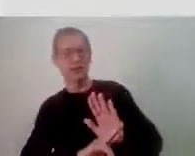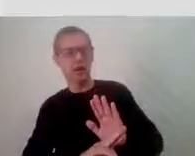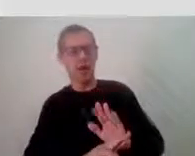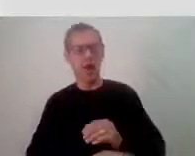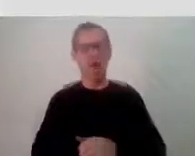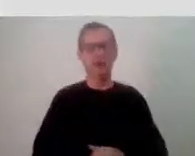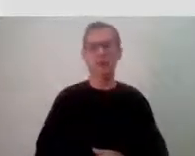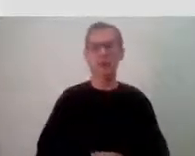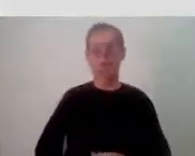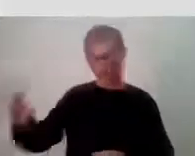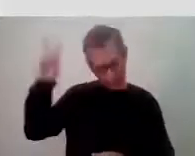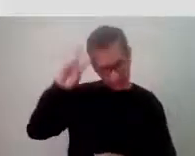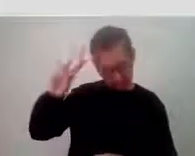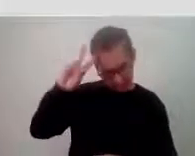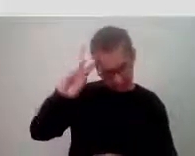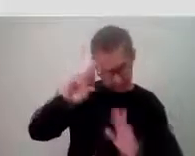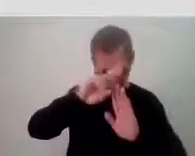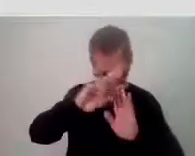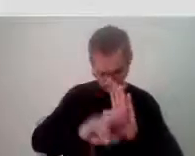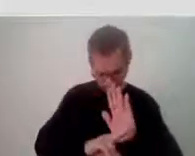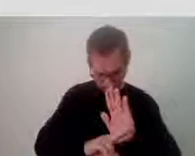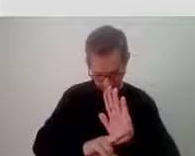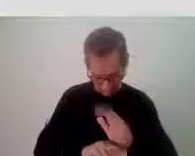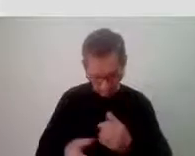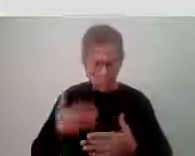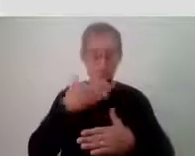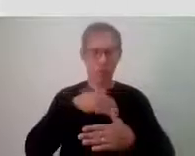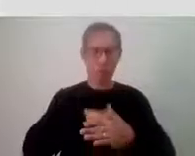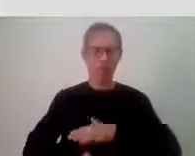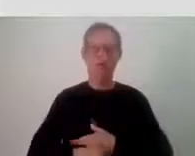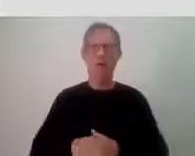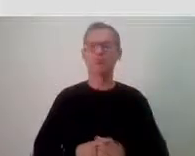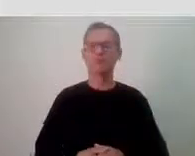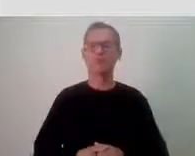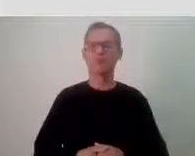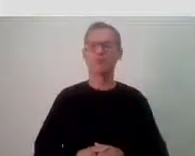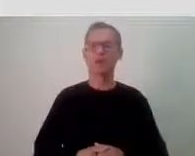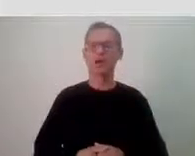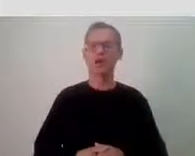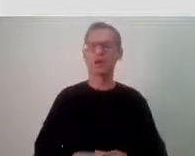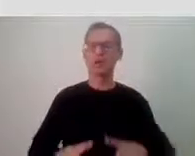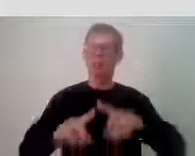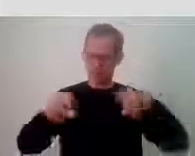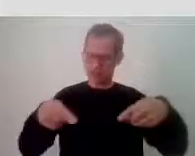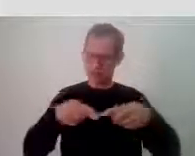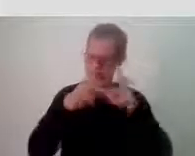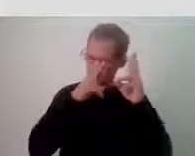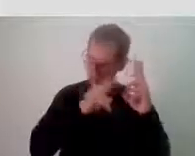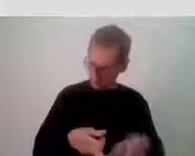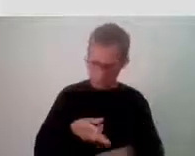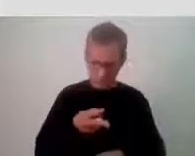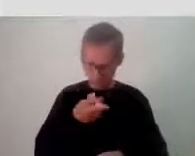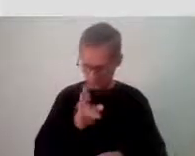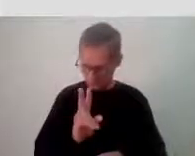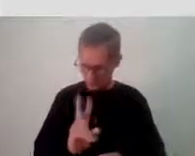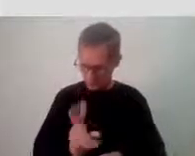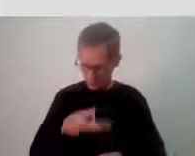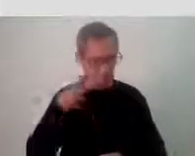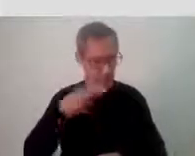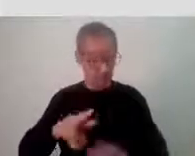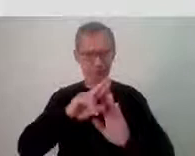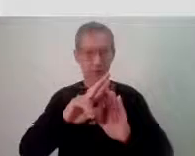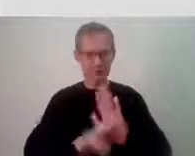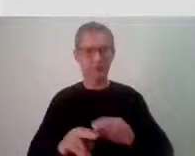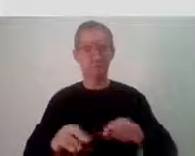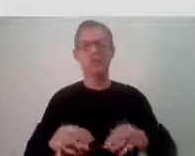na porta da geladeira ou aí no seu quarto para você vê-la toda hora, né? Na realidade, todo esse quadro aqui. Integral de